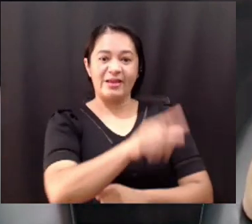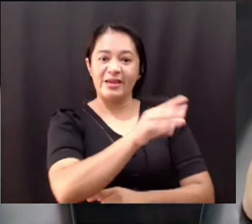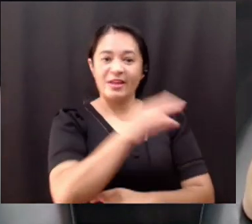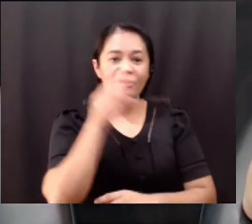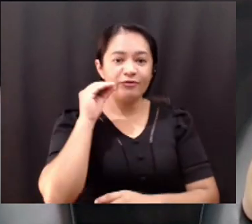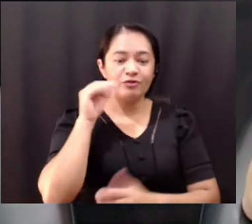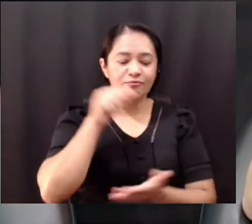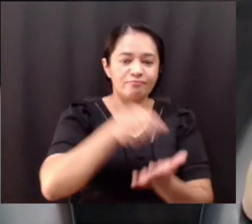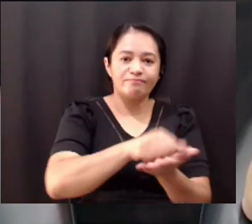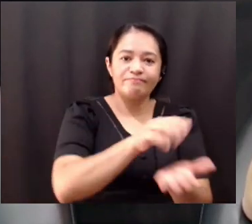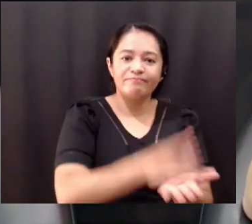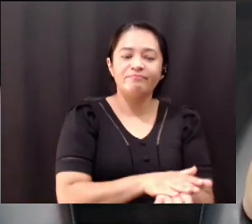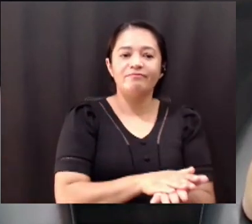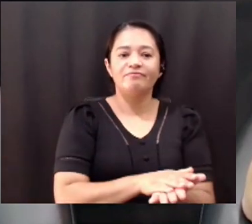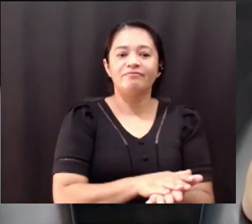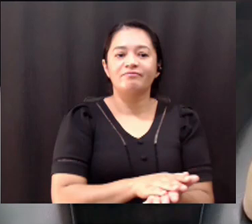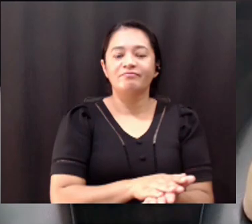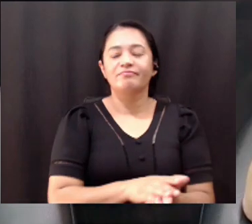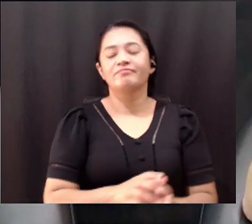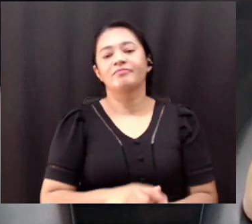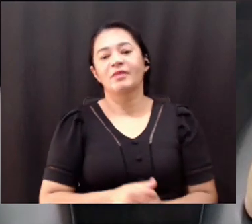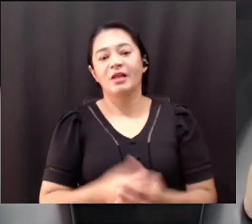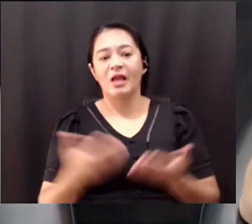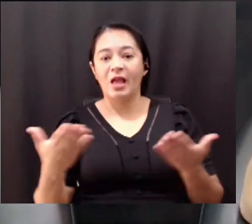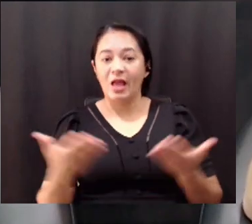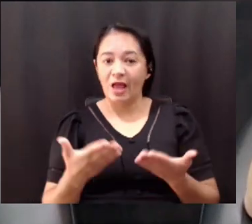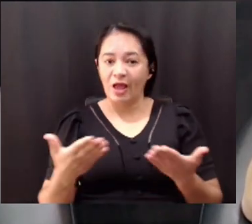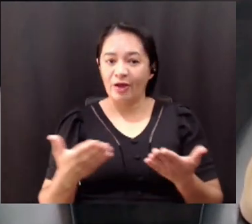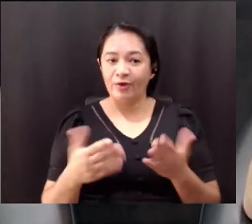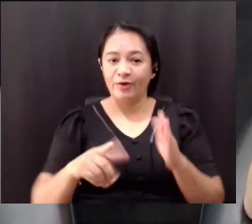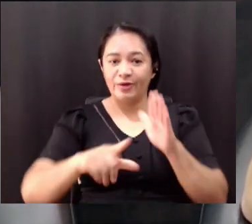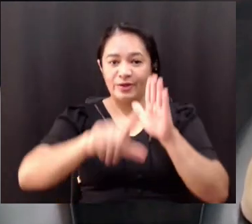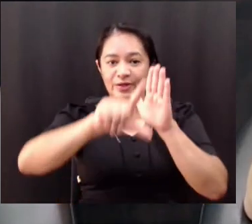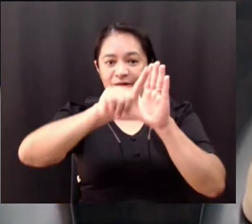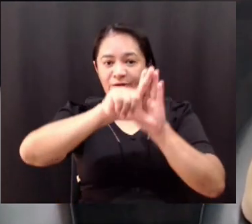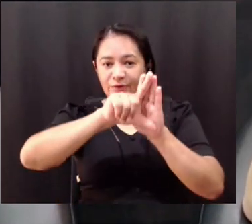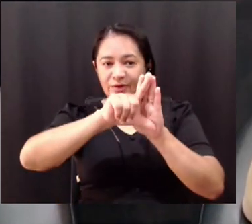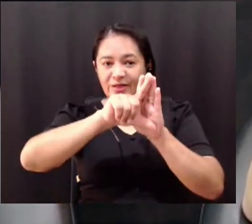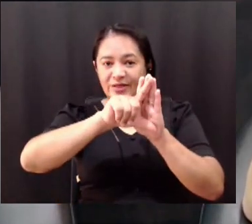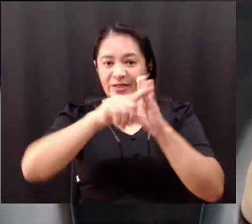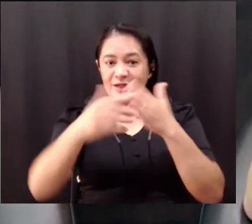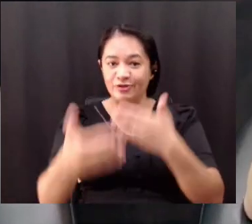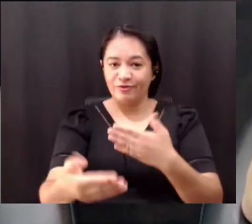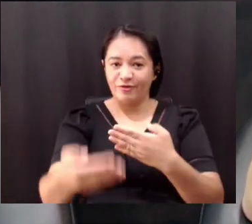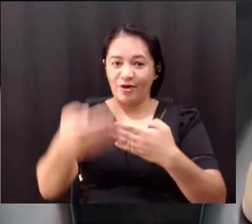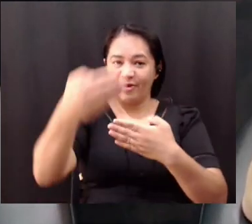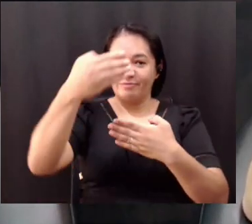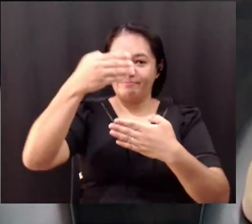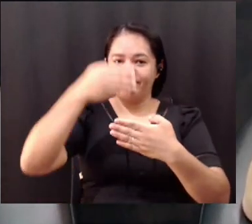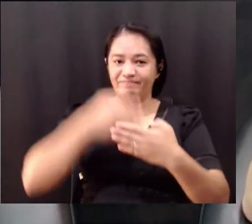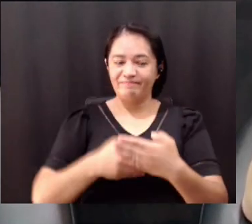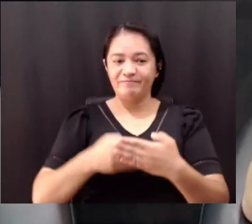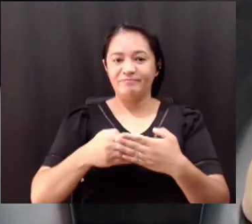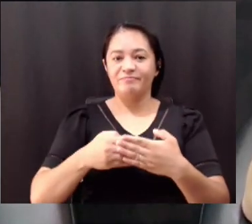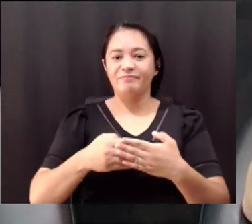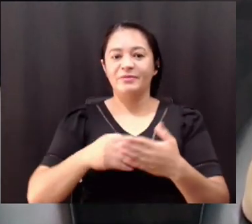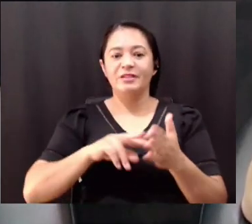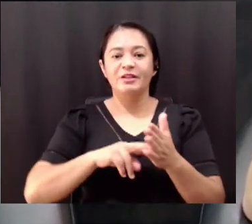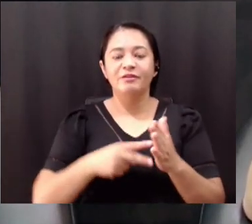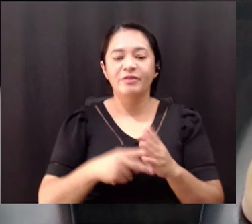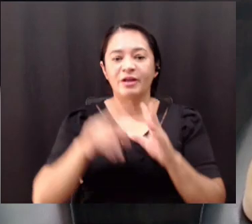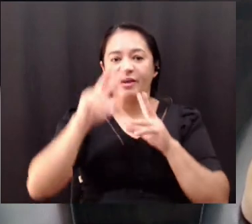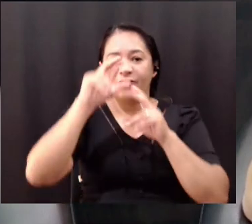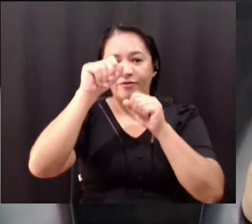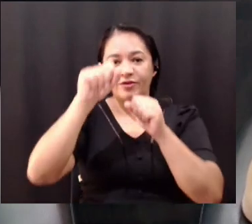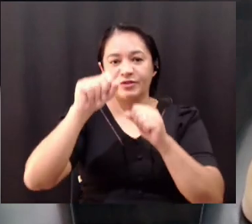avançar. Talvez agora, com essa lei vindo de fora para dentro, tenha uma força maior, porque se a empresa não toma uma